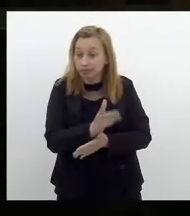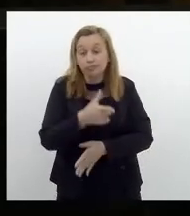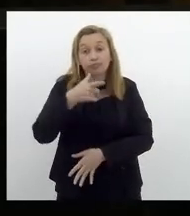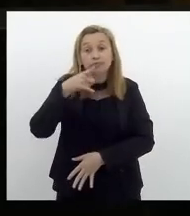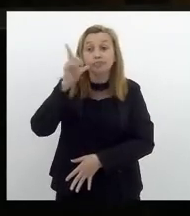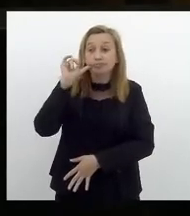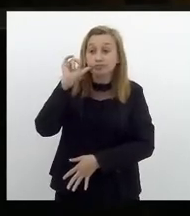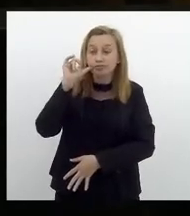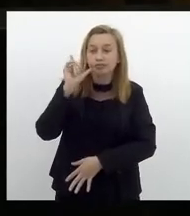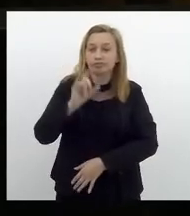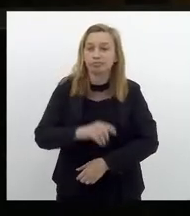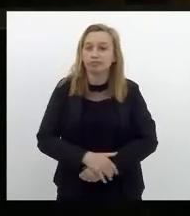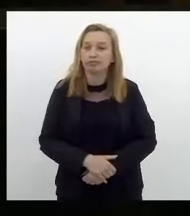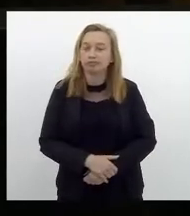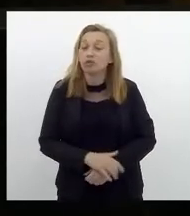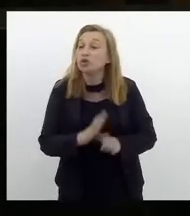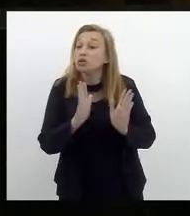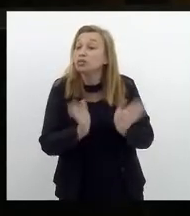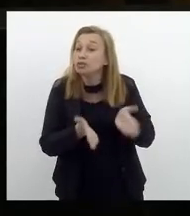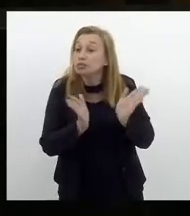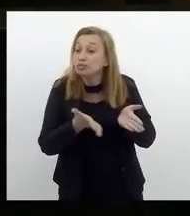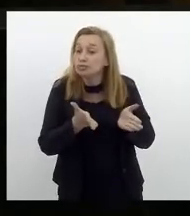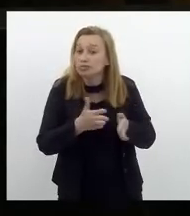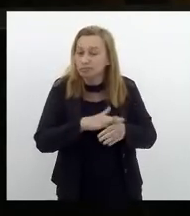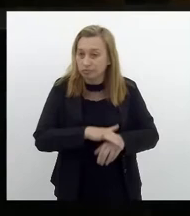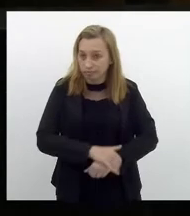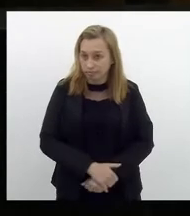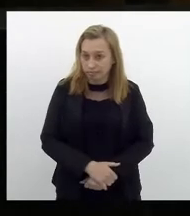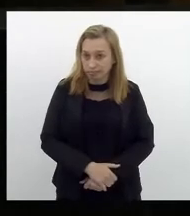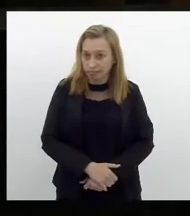ontem e que hoje